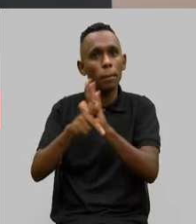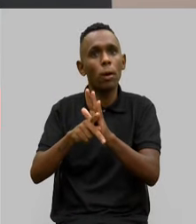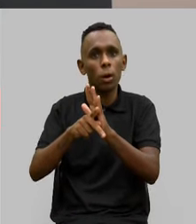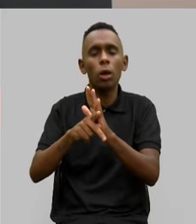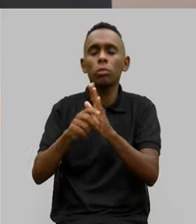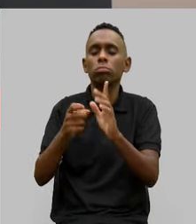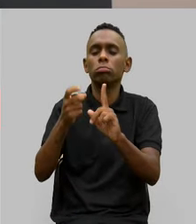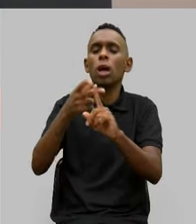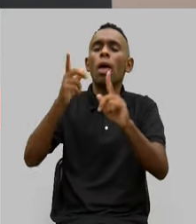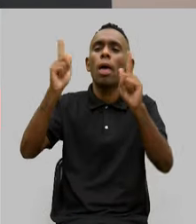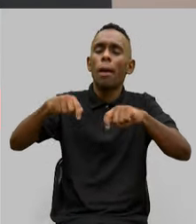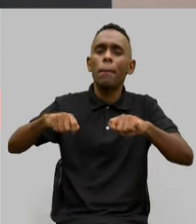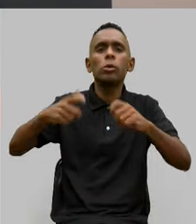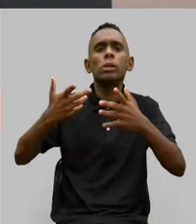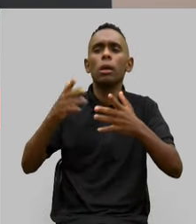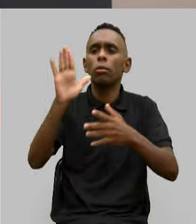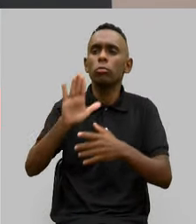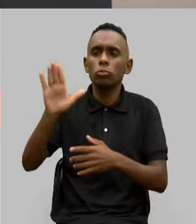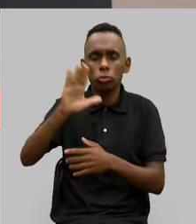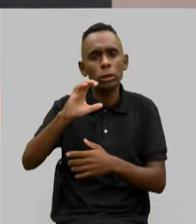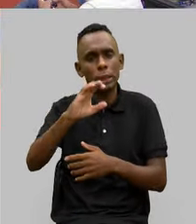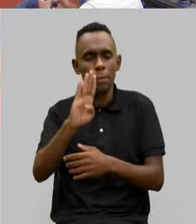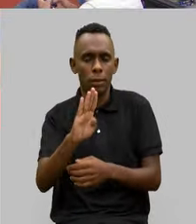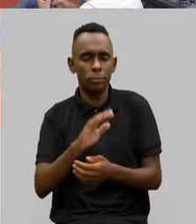obtenção de canabinoides